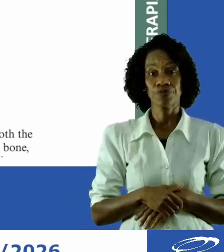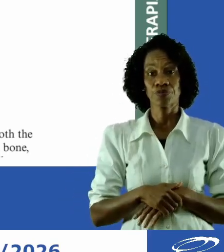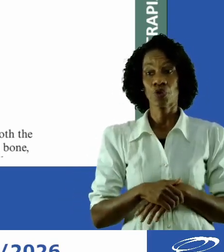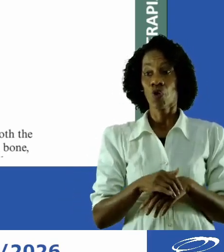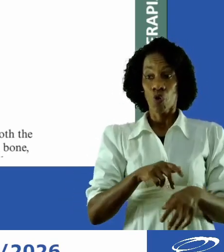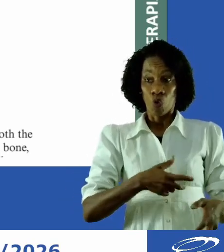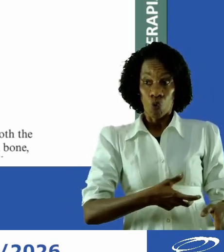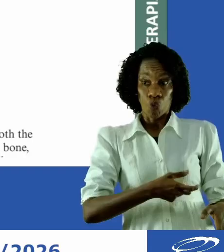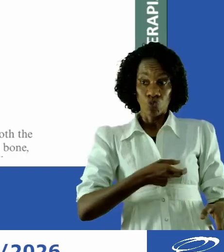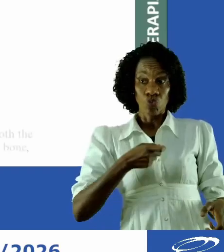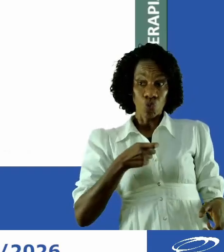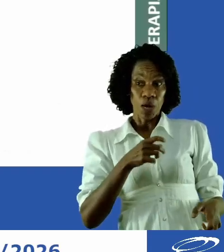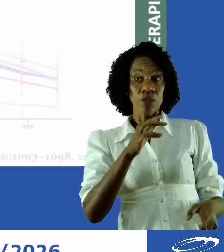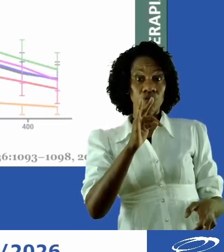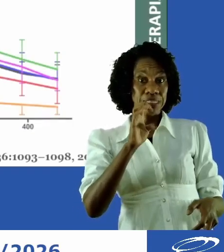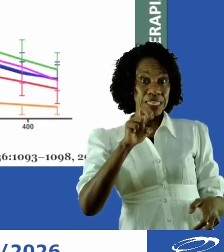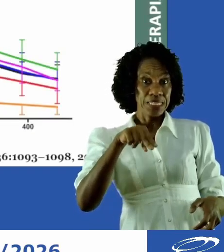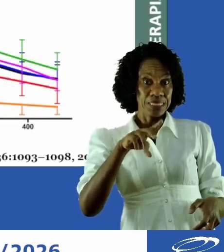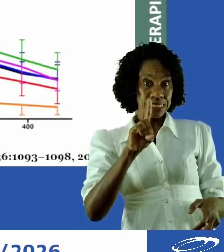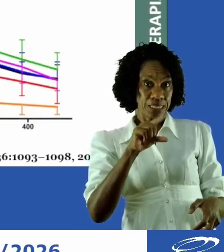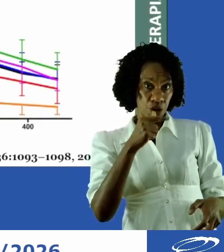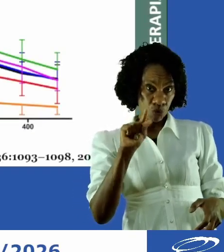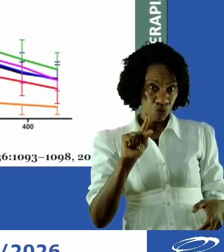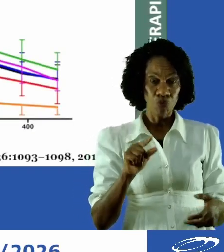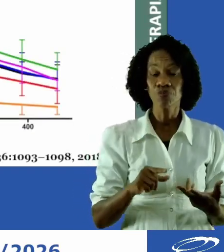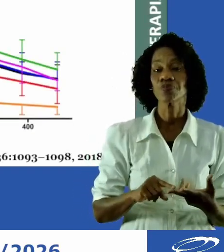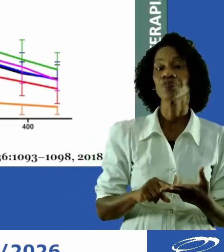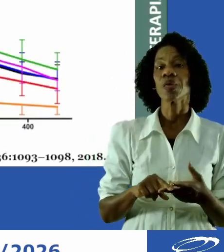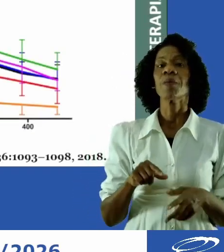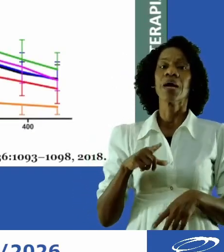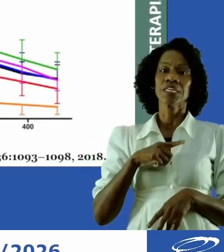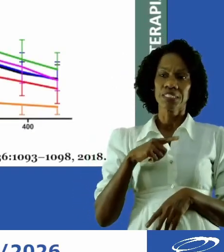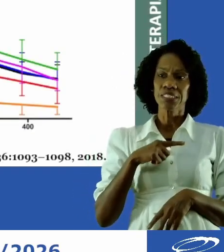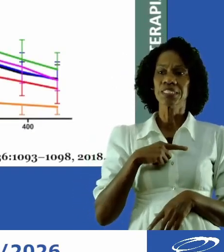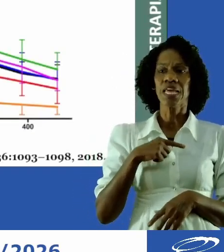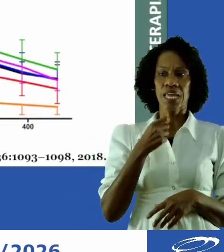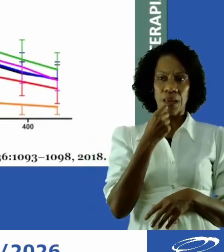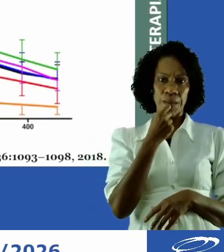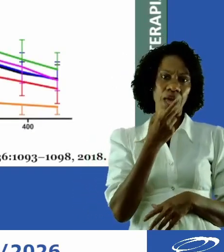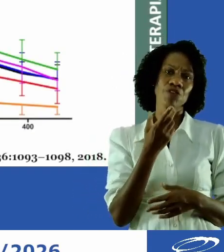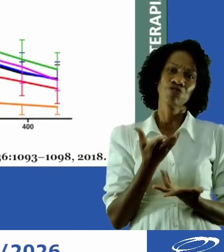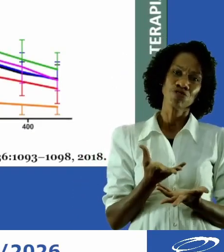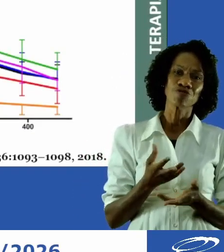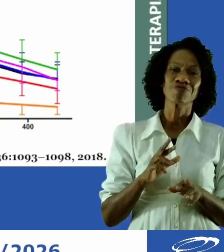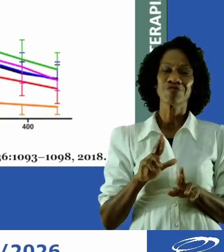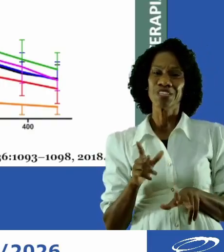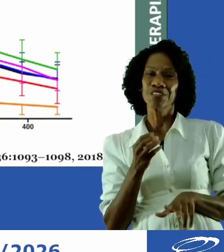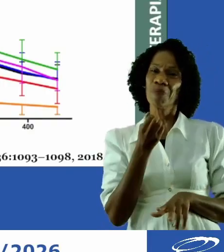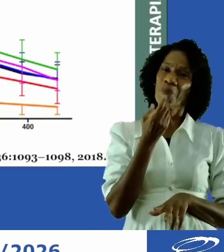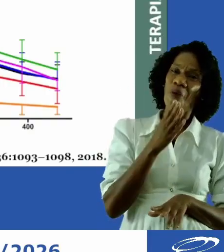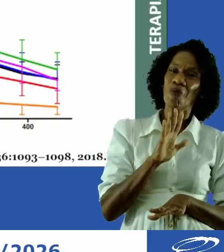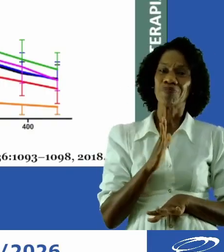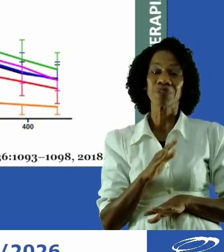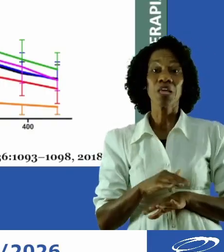ou hepatotoxicidade, ou cardiotoxicidade, e assim por diante. Mas existem antibióticos que não são bons. Quando eu comecei na infectologia